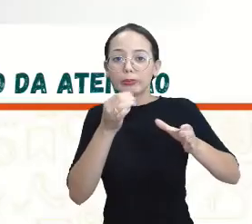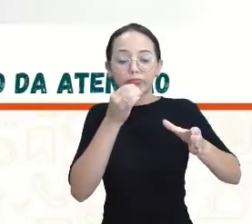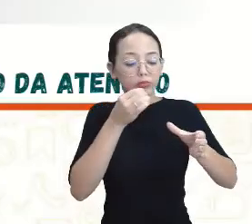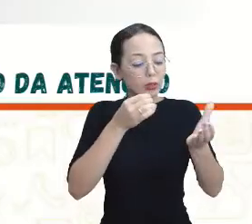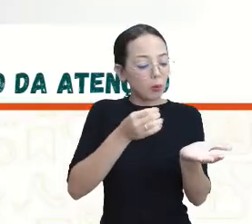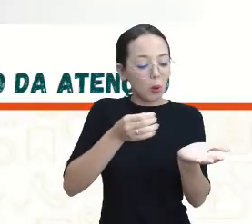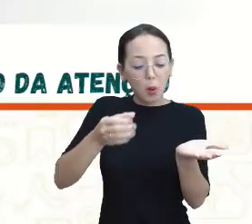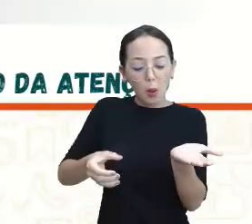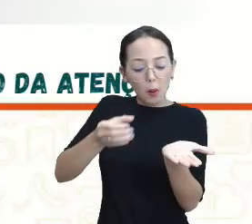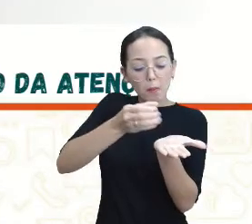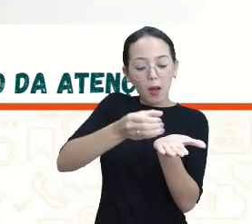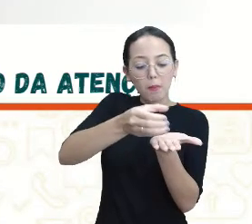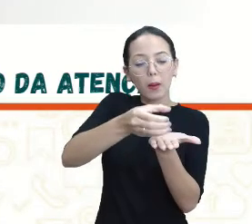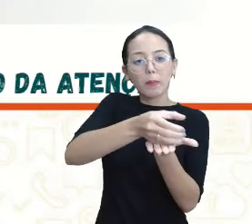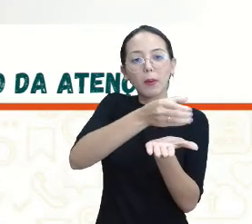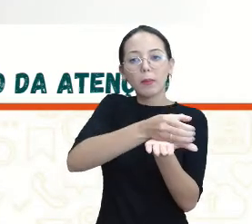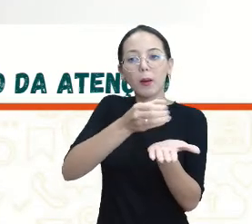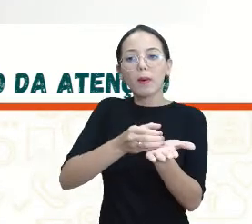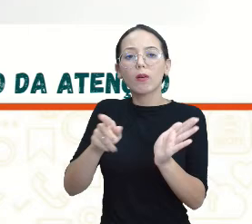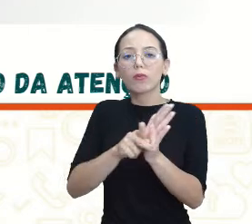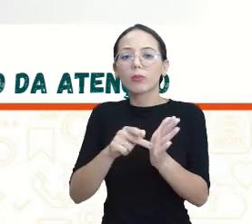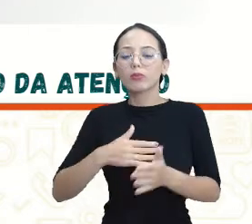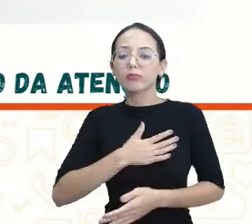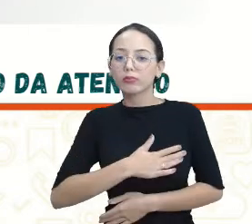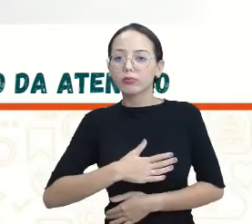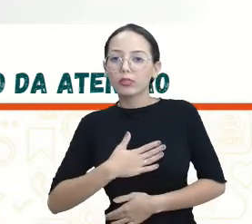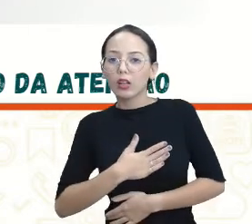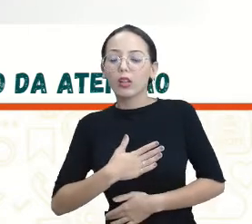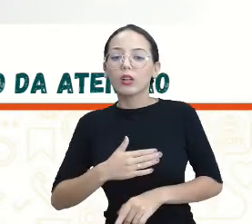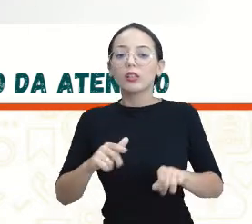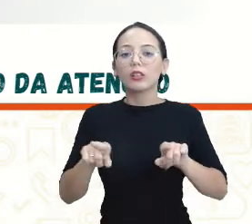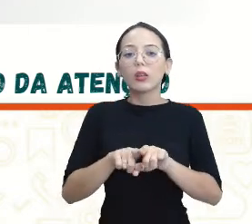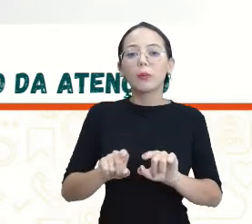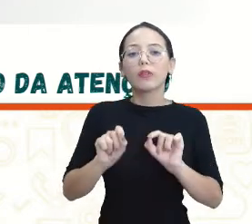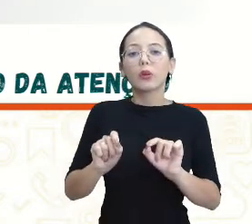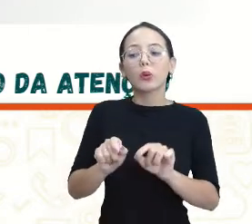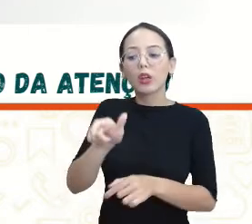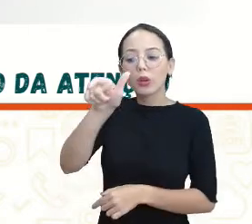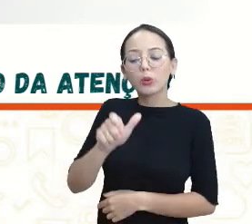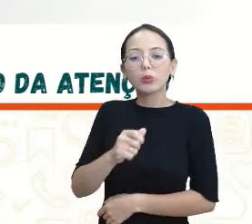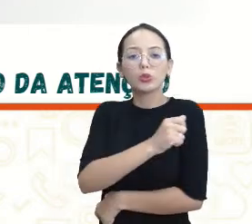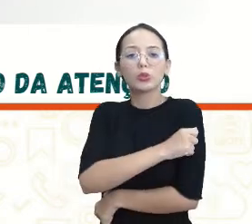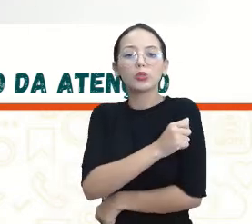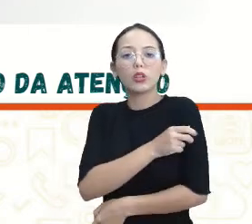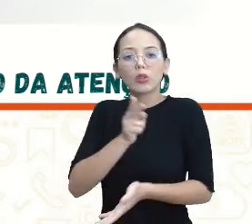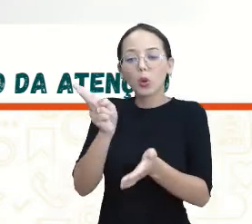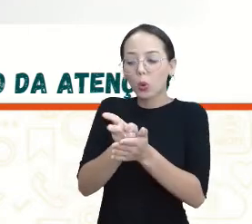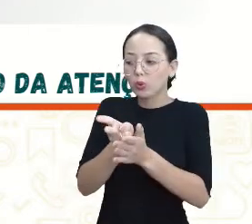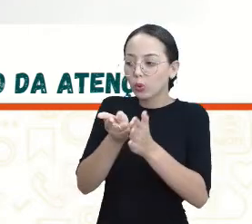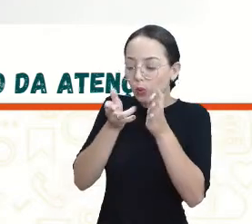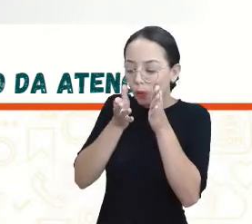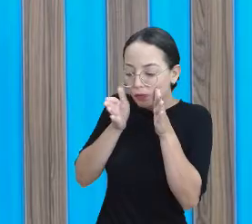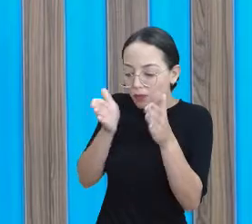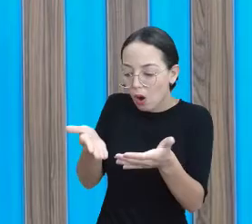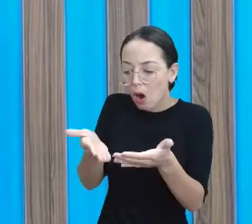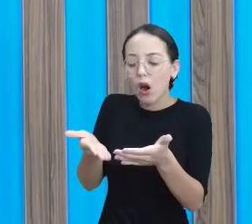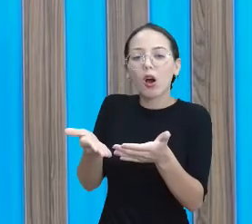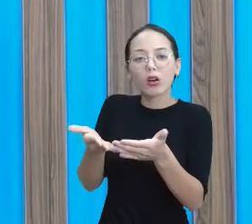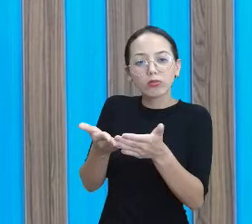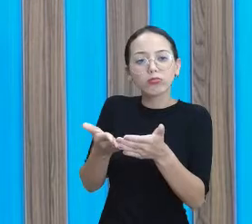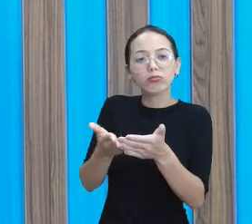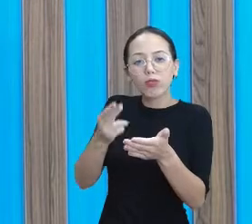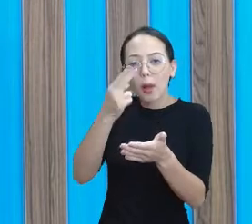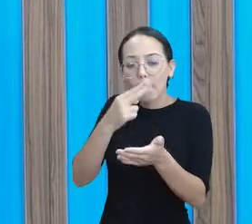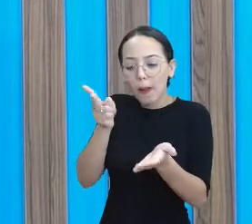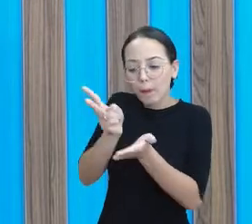encaixe, além de ser uma atividade prazerosa, é uma atividade que vai fazer com que o estudante mantenha o foco. Ao mesmo tempo que